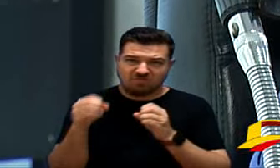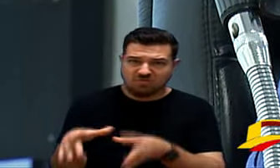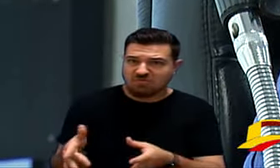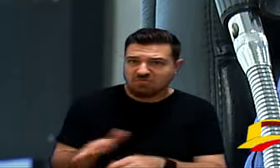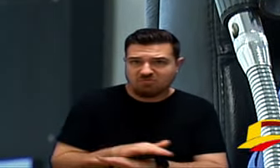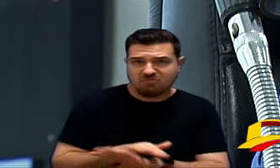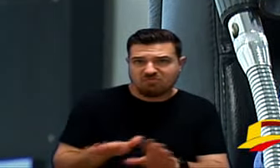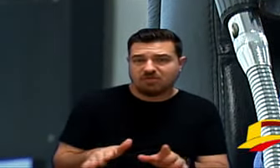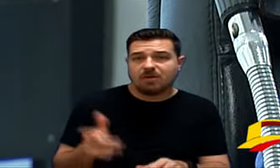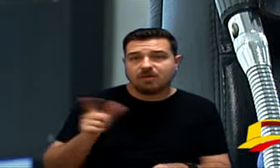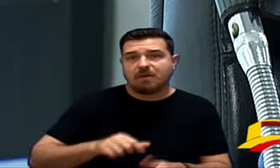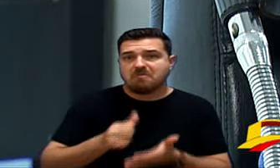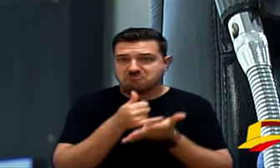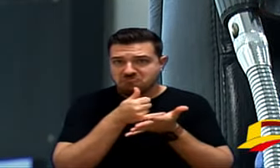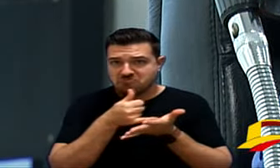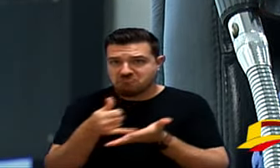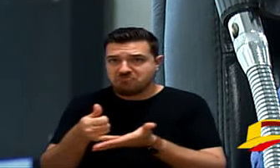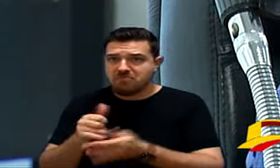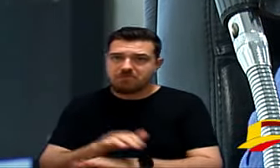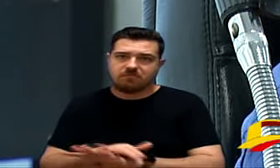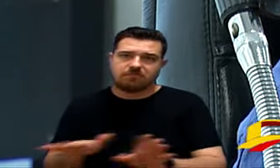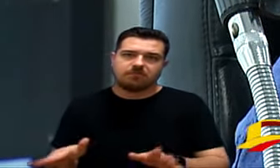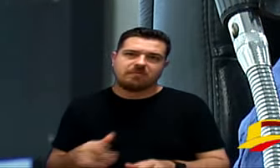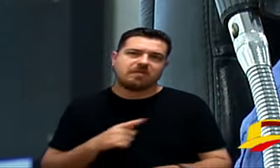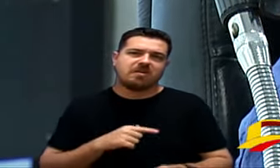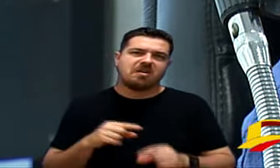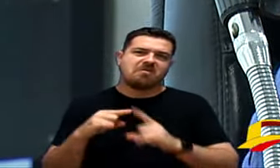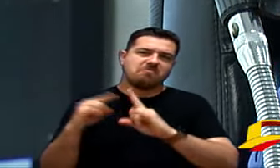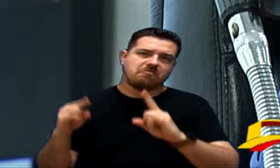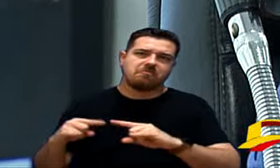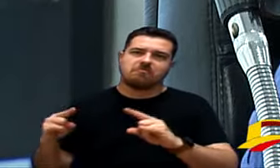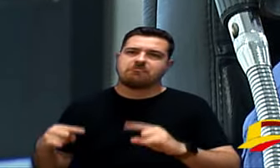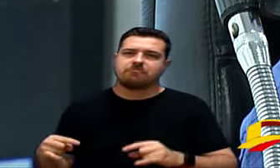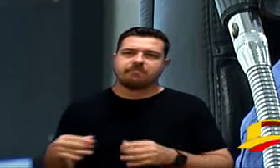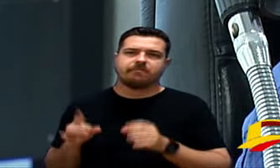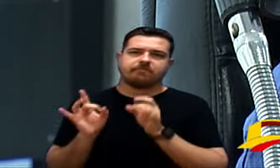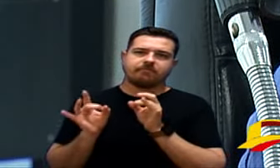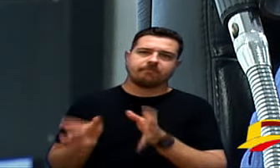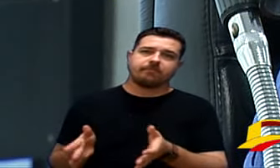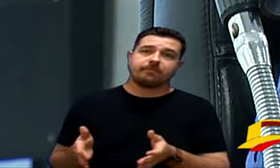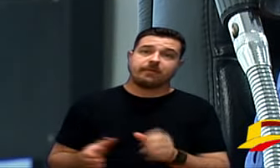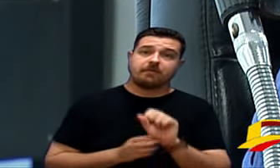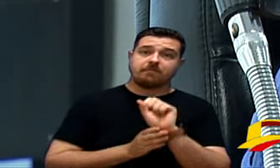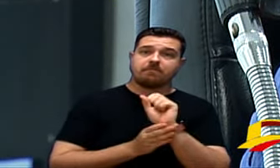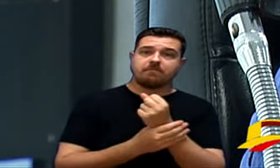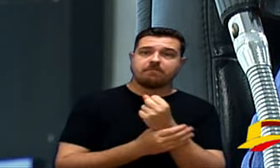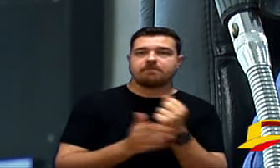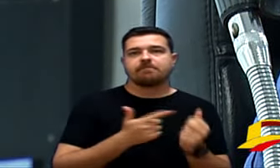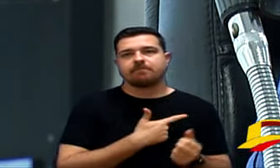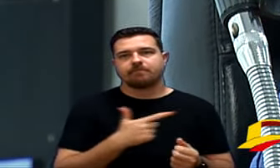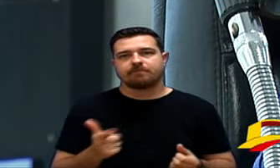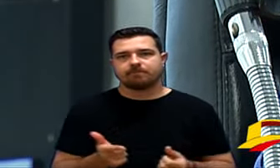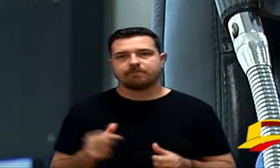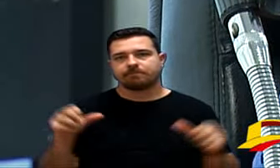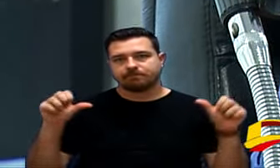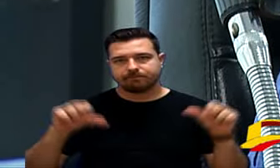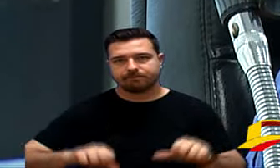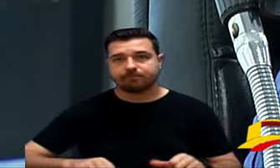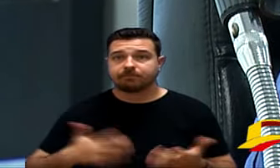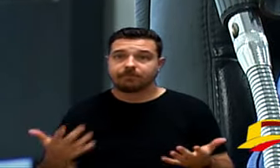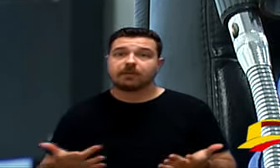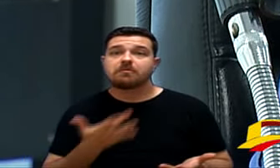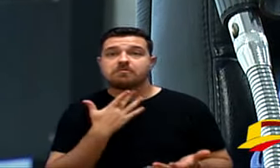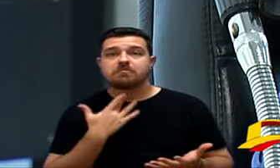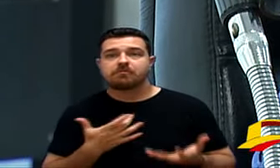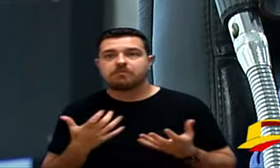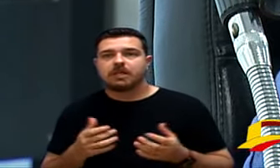virou uma Cracolândia lá agora então tem barraca lá tem tudo e nós não temos Segurança Pública infelizmente Então eu queria saber do